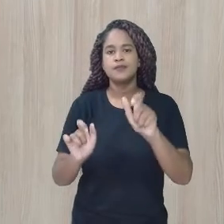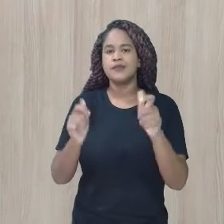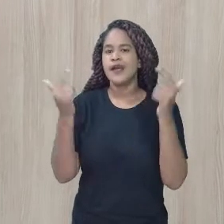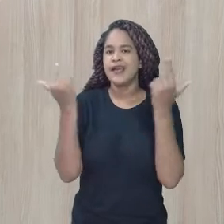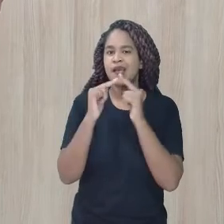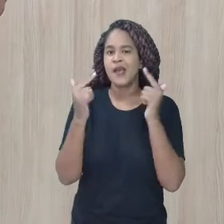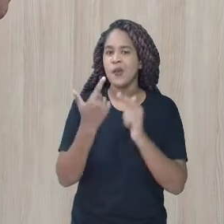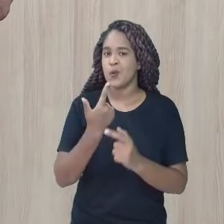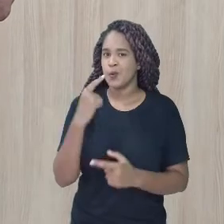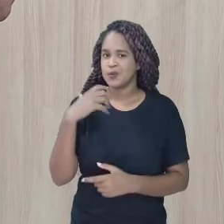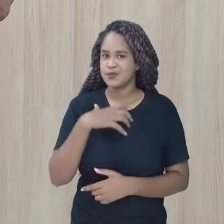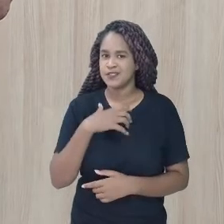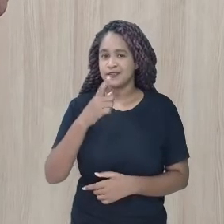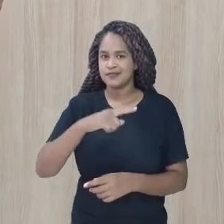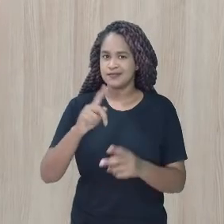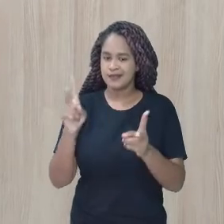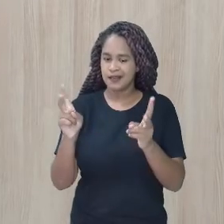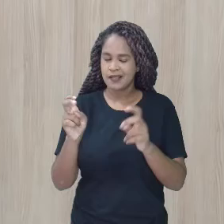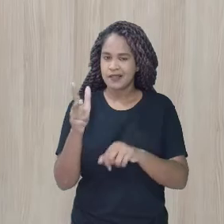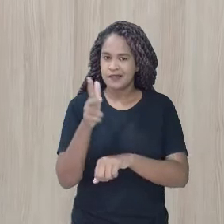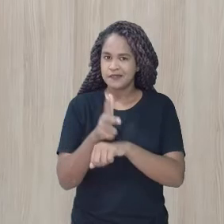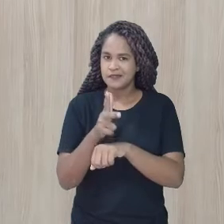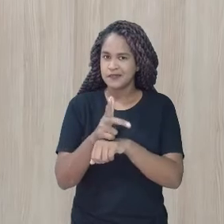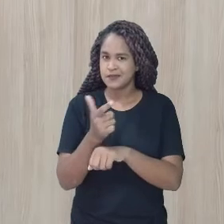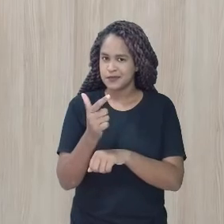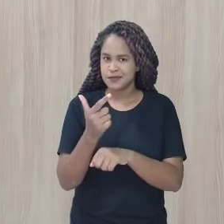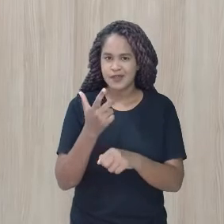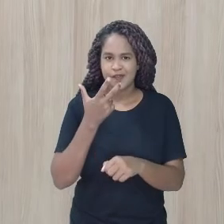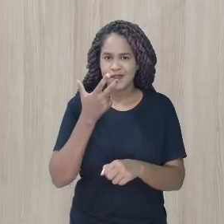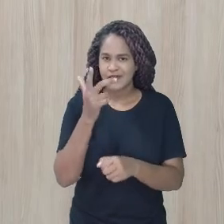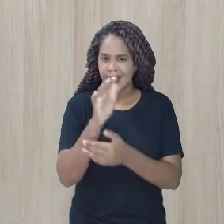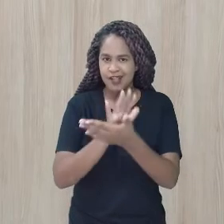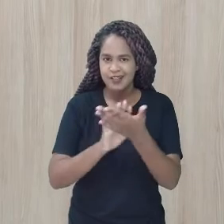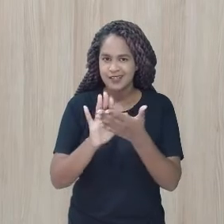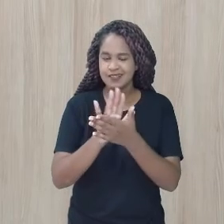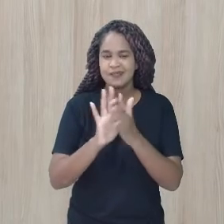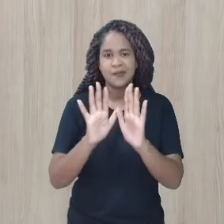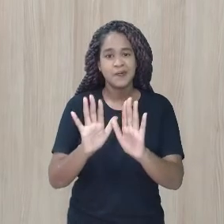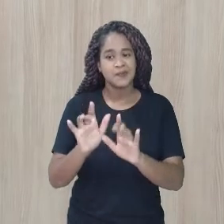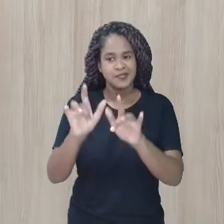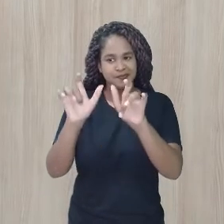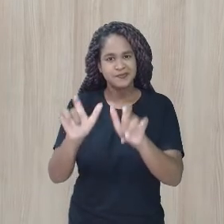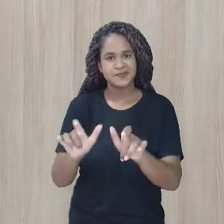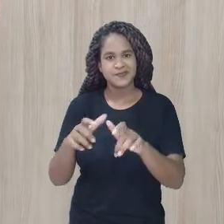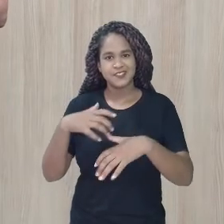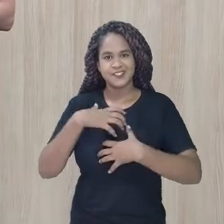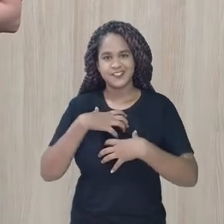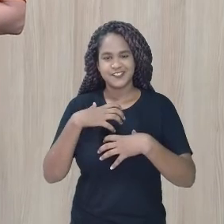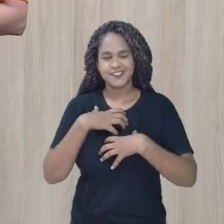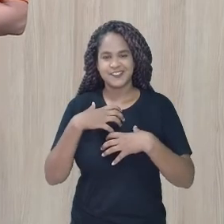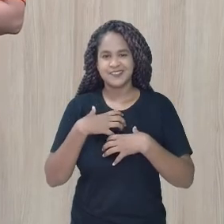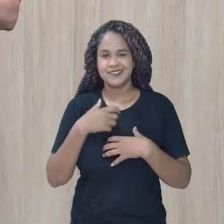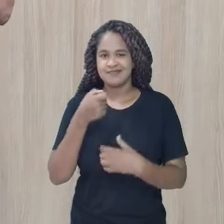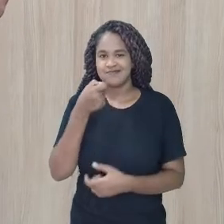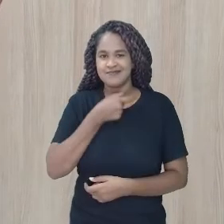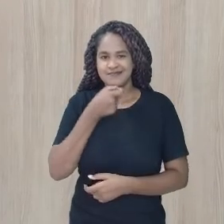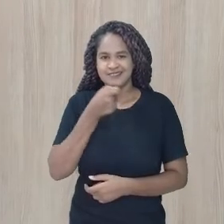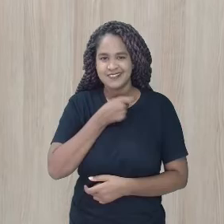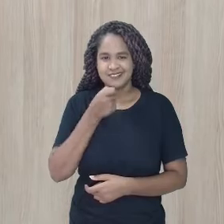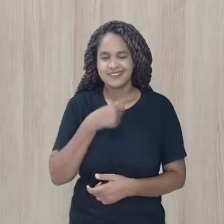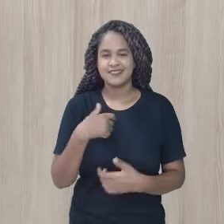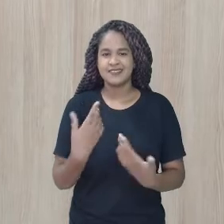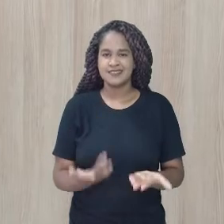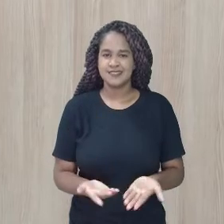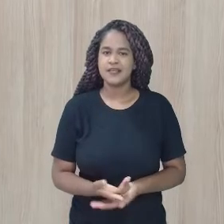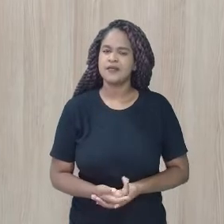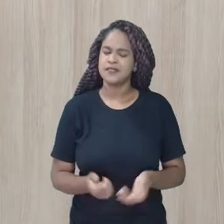vocês perceberam nesse vídeo que não existia fala, mas elas foram engraçadas. Então, minha gente, podemos fazer o